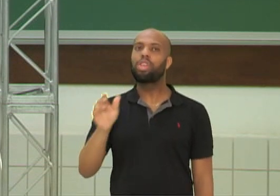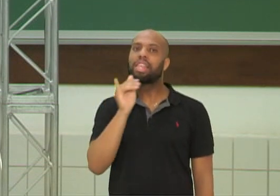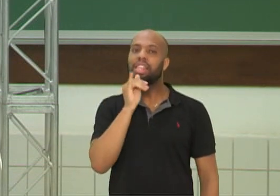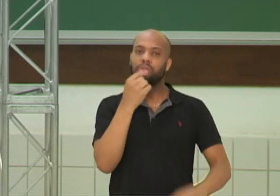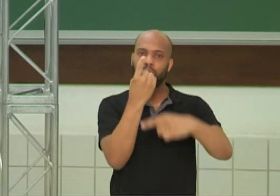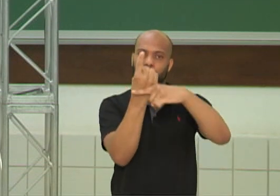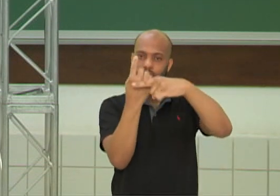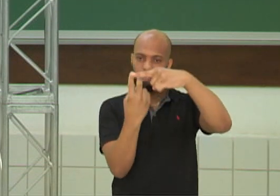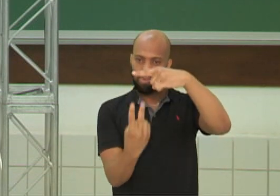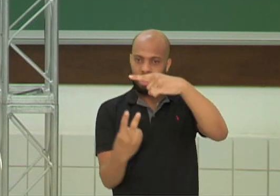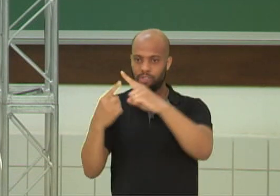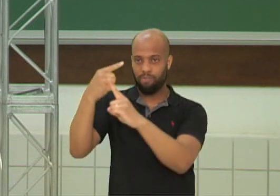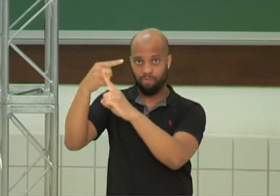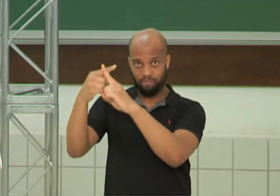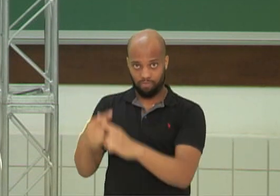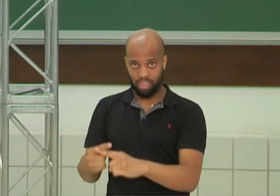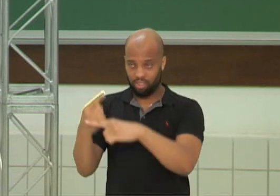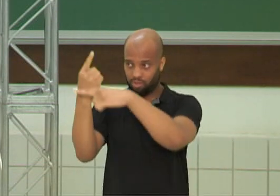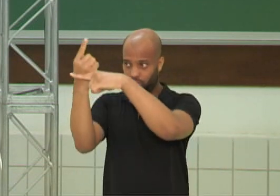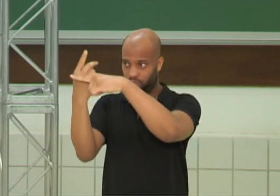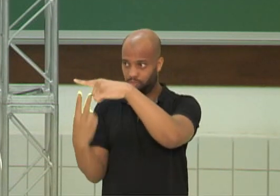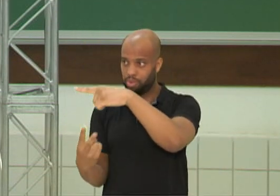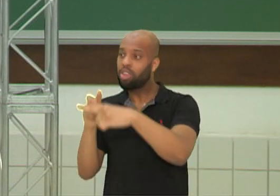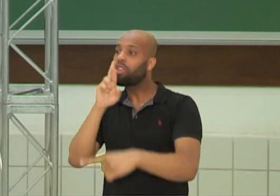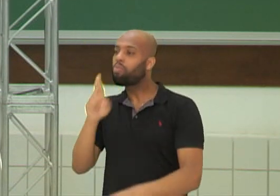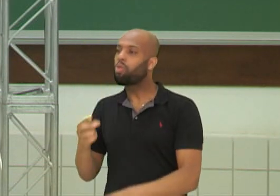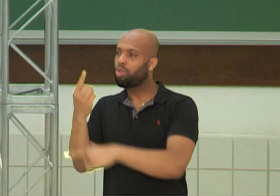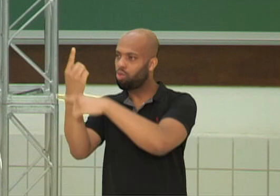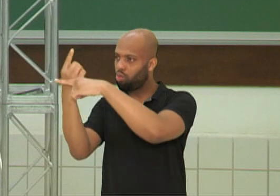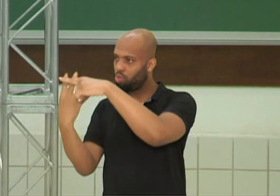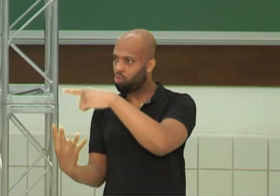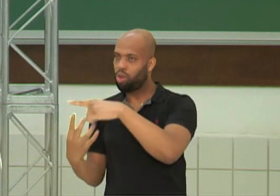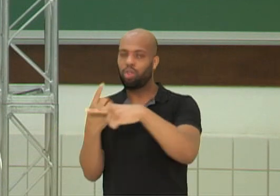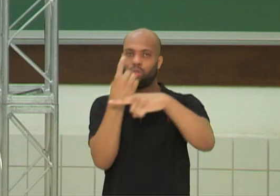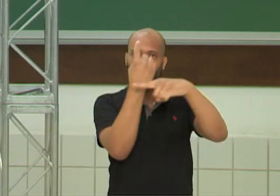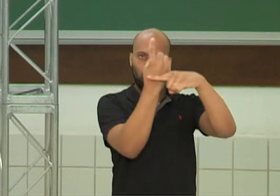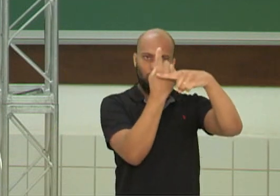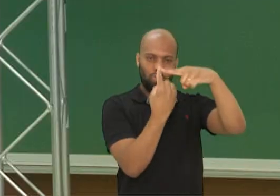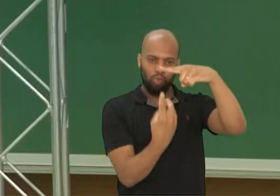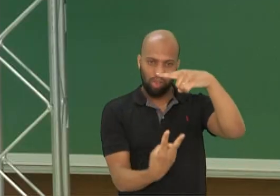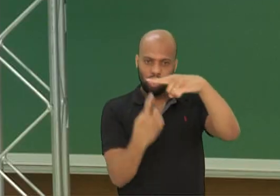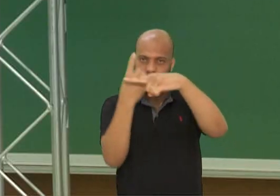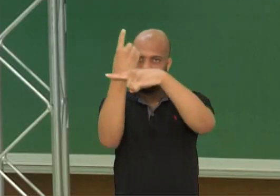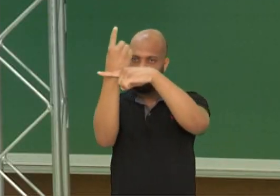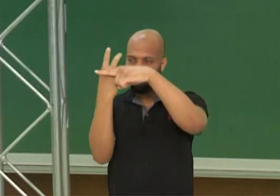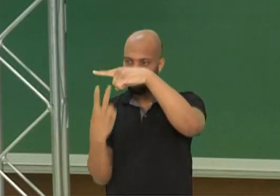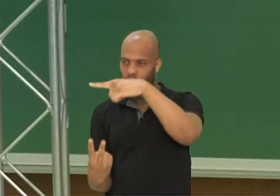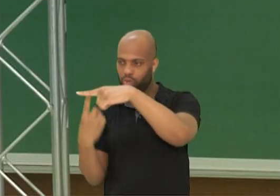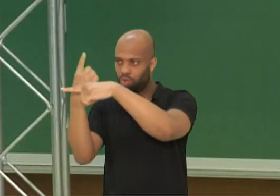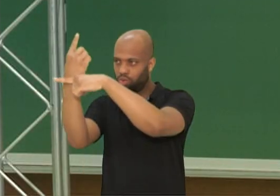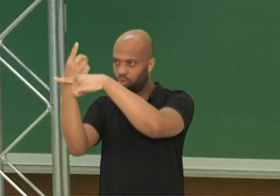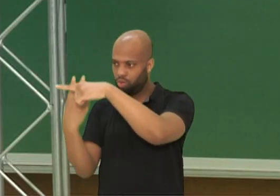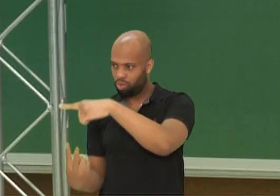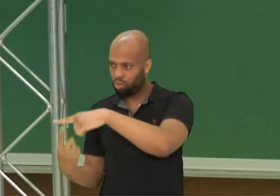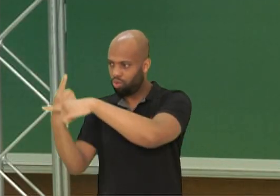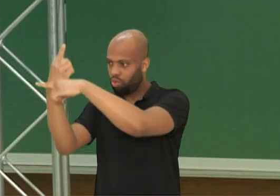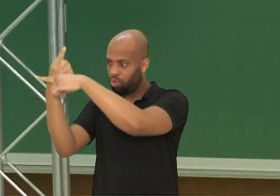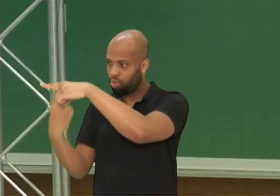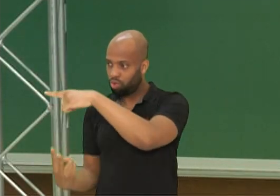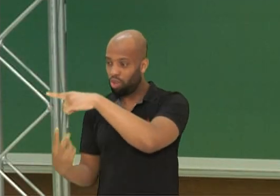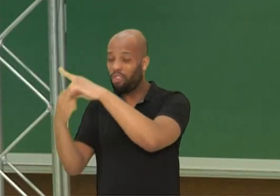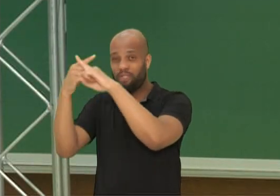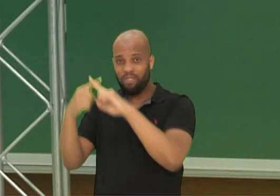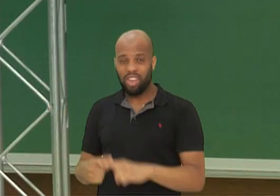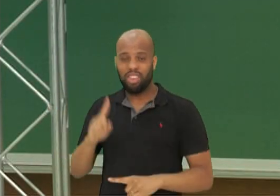meio vezes meio, dá um quarto. Meio vezes meio vezes meio, dá um oitavo. Então, cada vez o valor é menor. E olha só